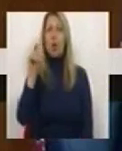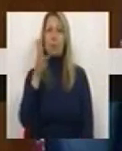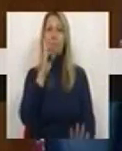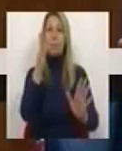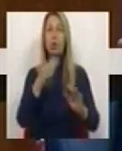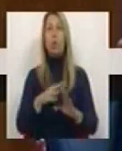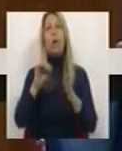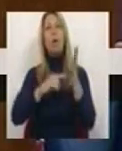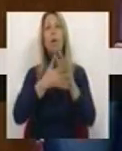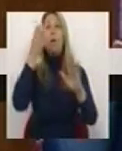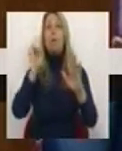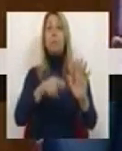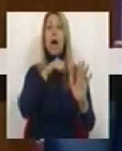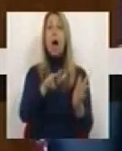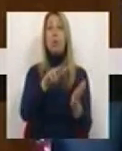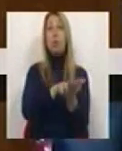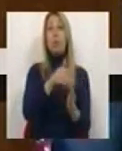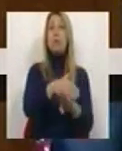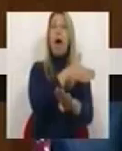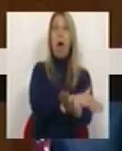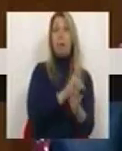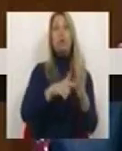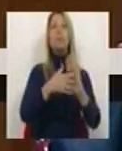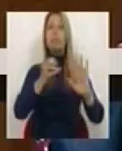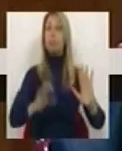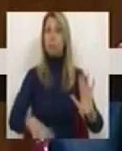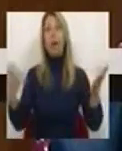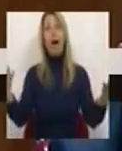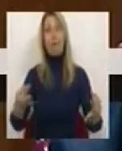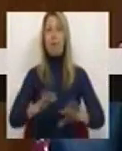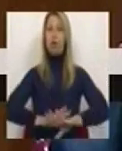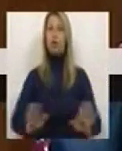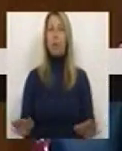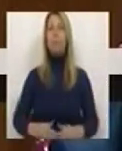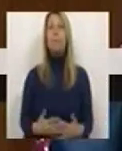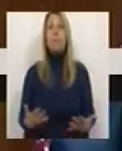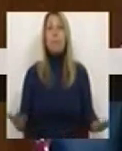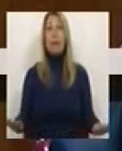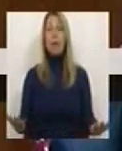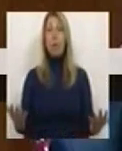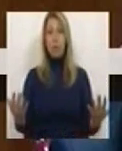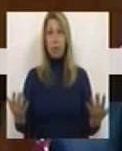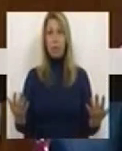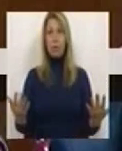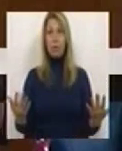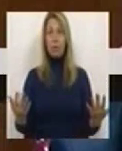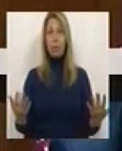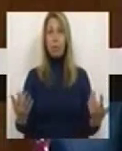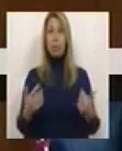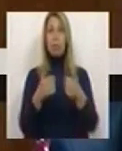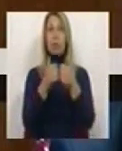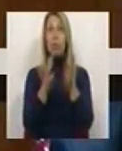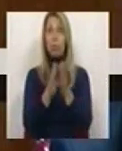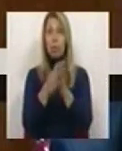anular a concessão que tinha sido feita e essa concessão foi anulada. E, portanto, a concessão que havia